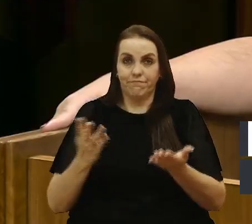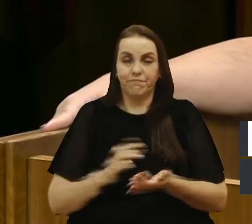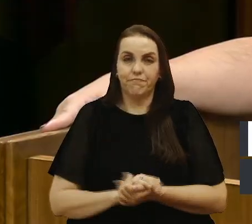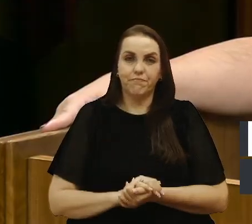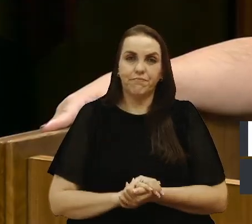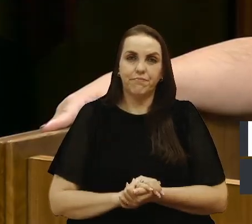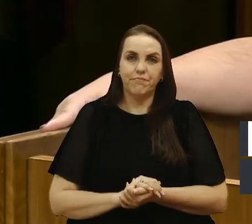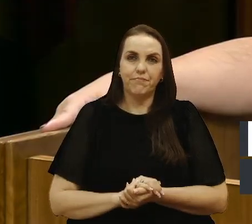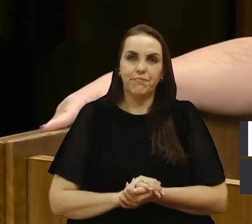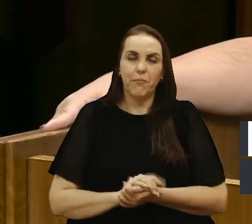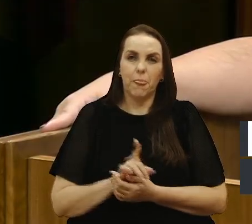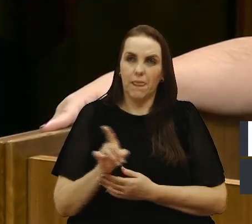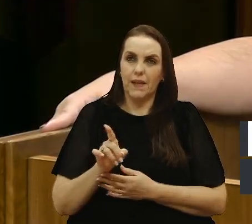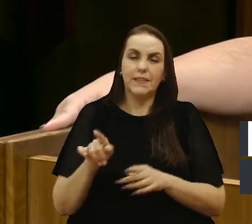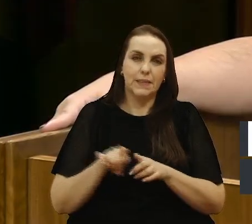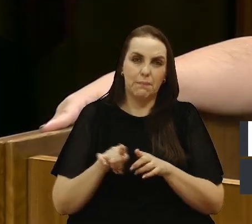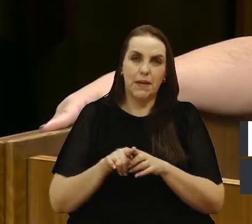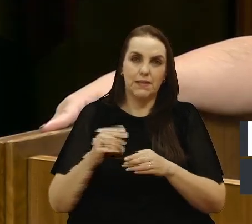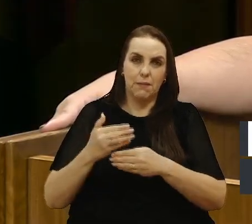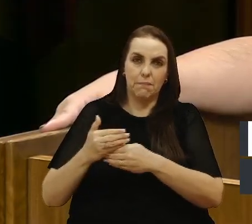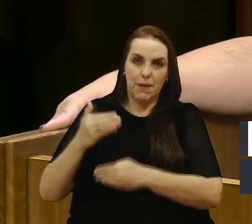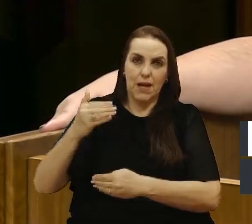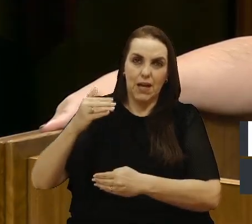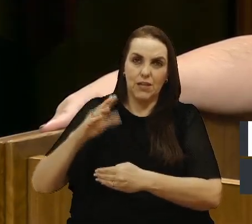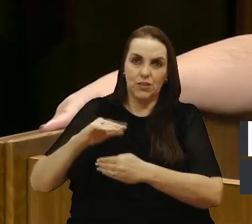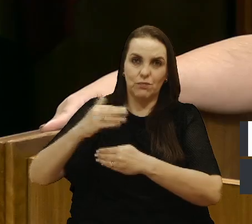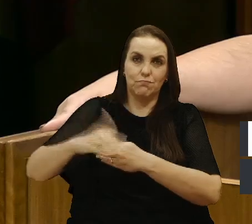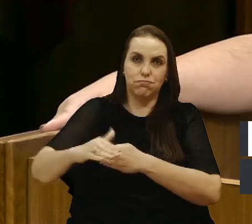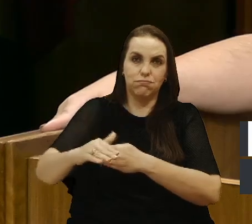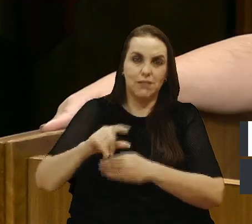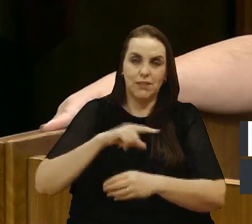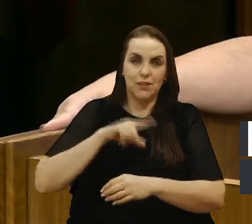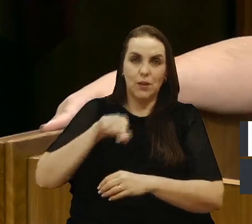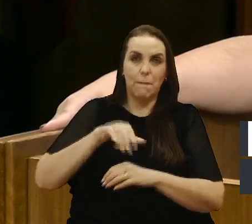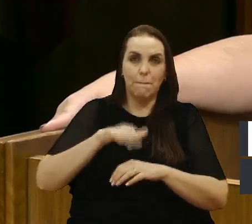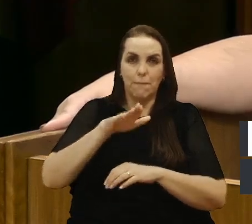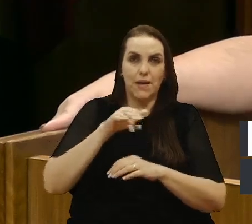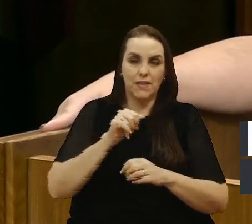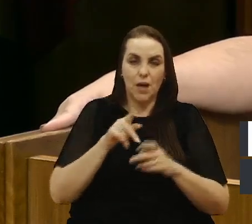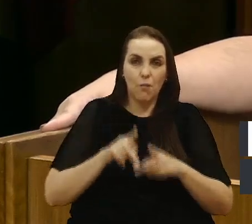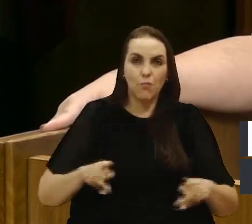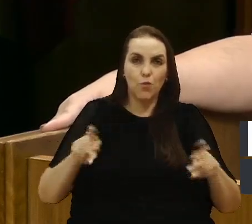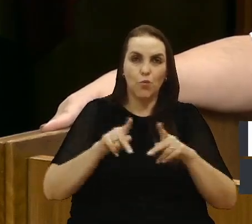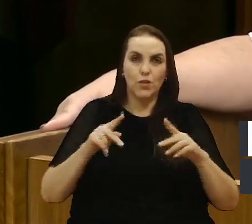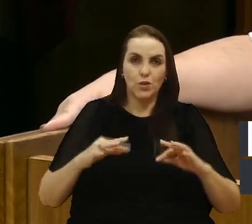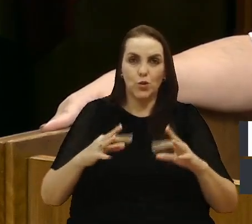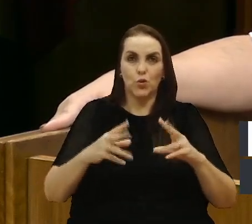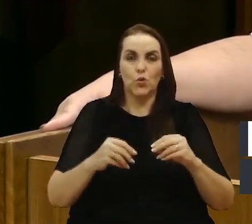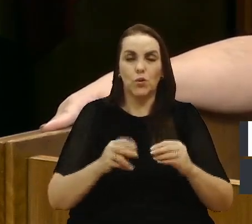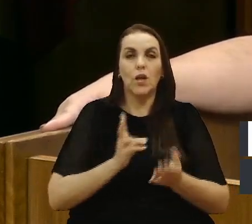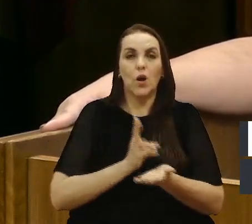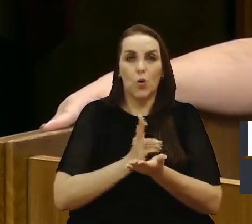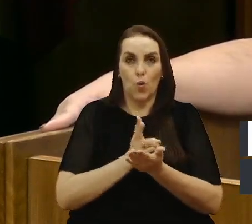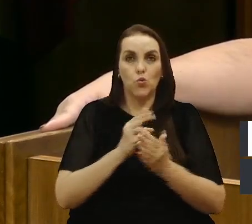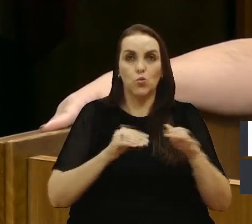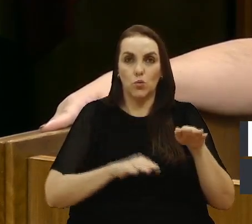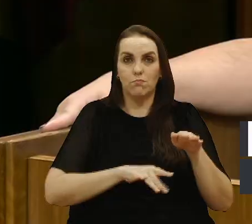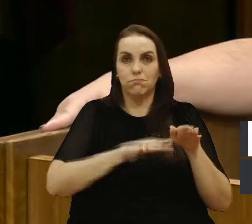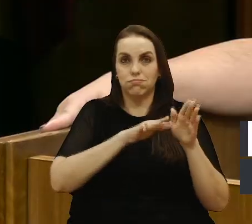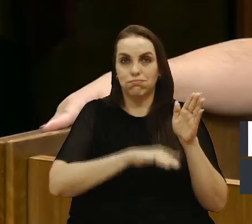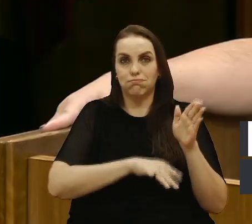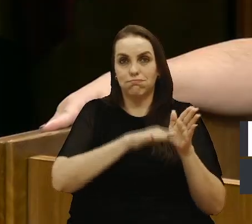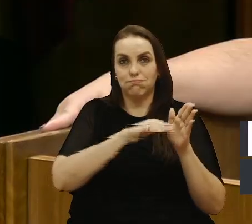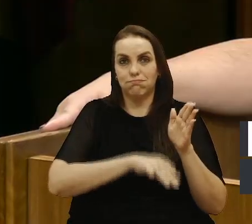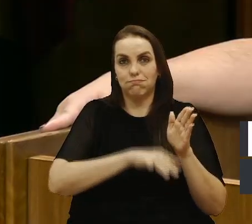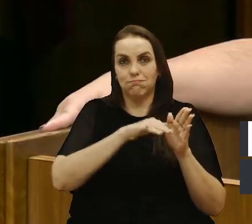ali, mesmo que a barragem ela não atenda mais grande parte da população, ela ainda se mantém num nível,